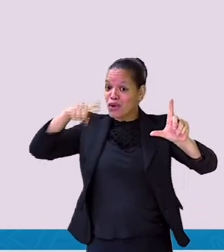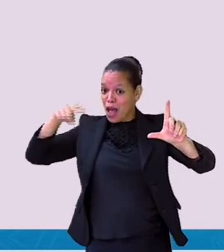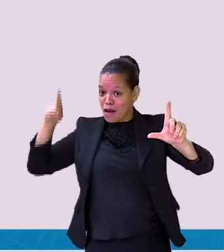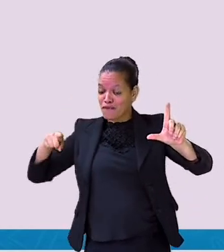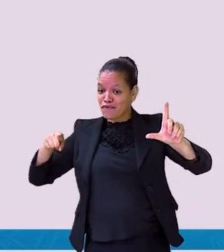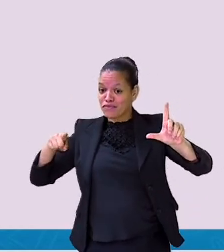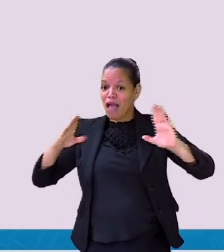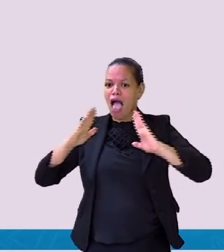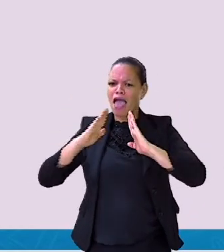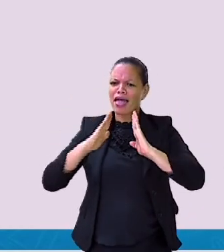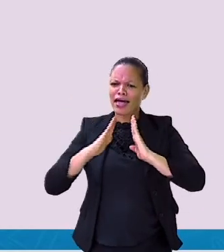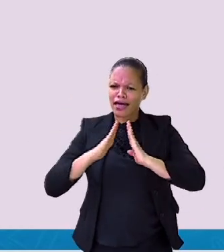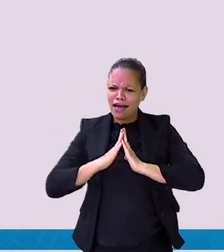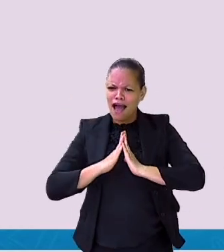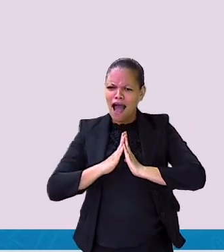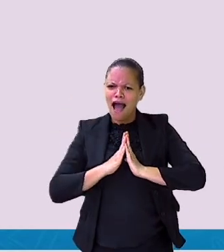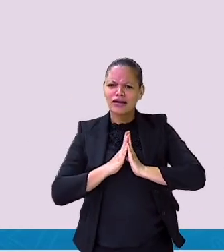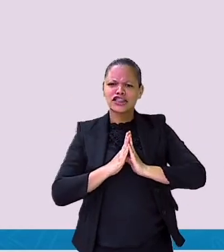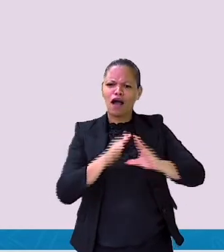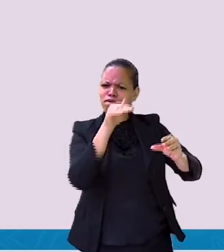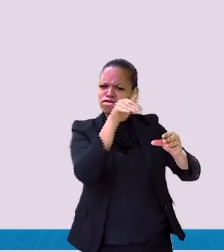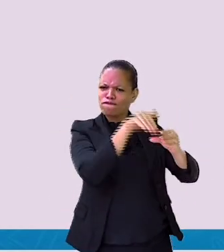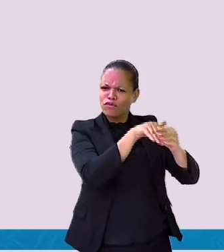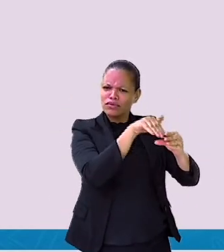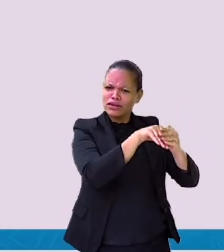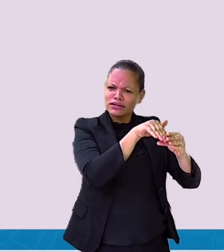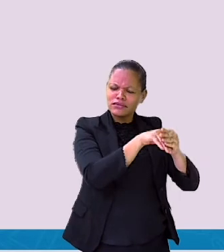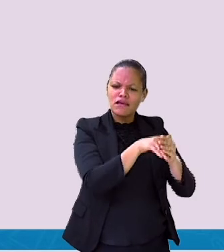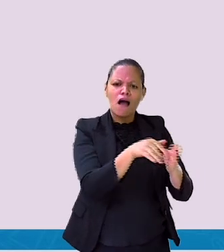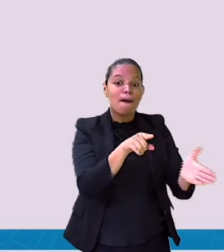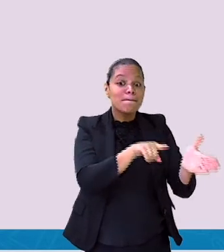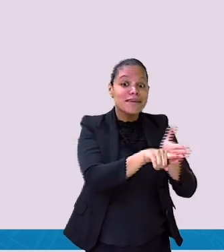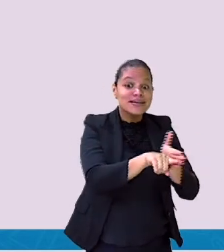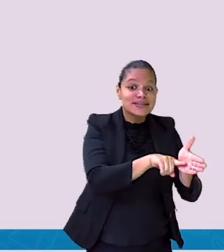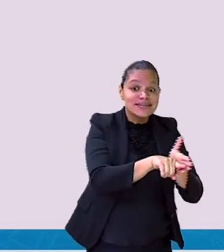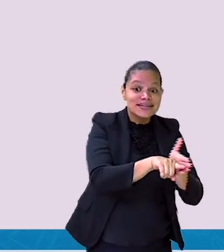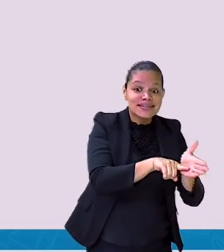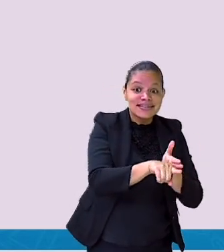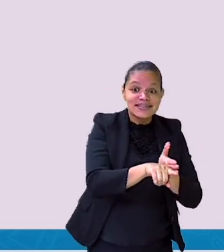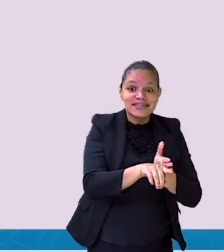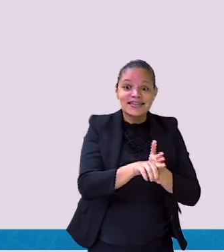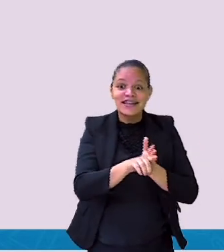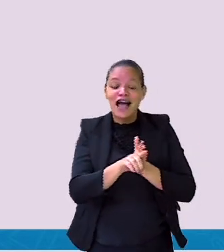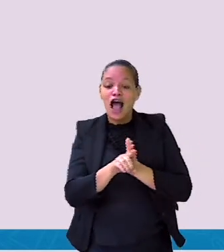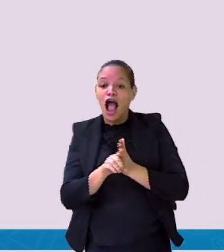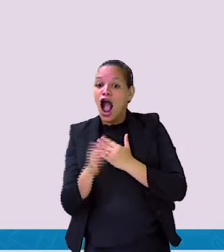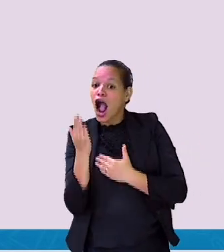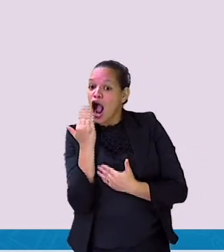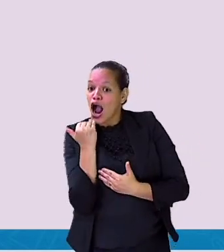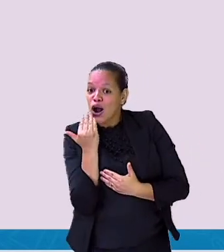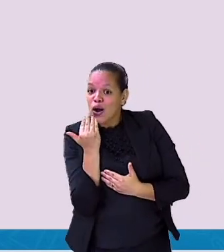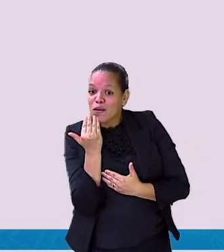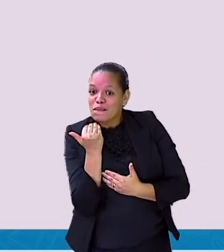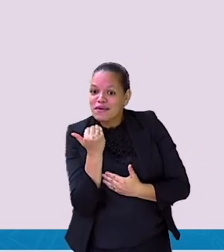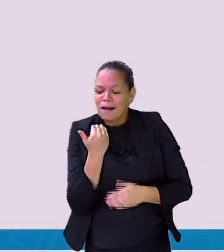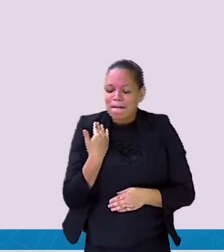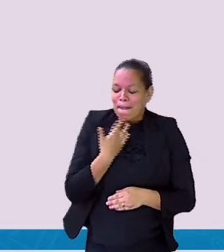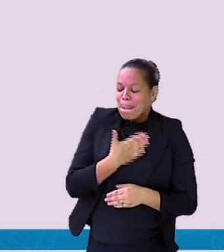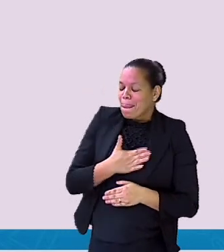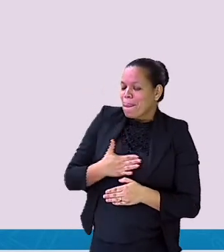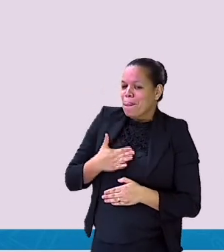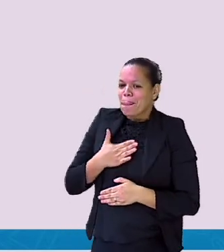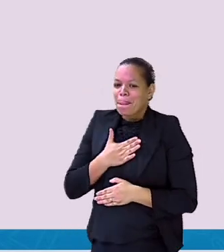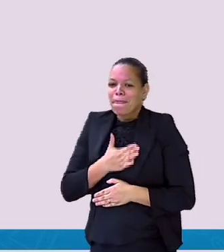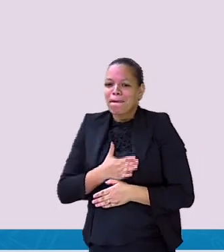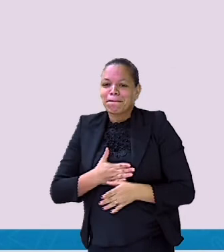aí para descobrir a comida favorita aí da sua família. Você vai perguntar para